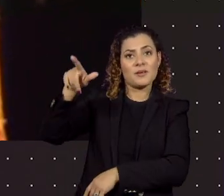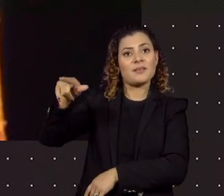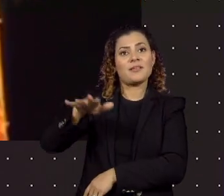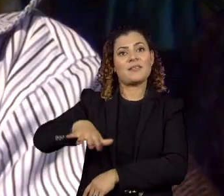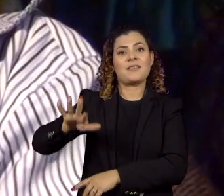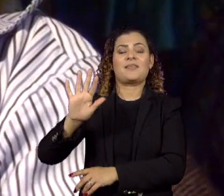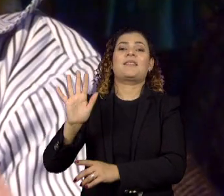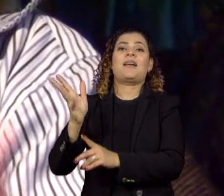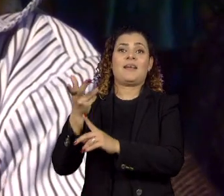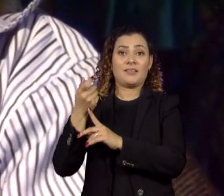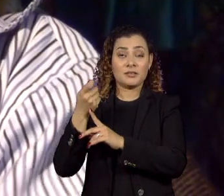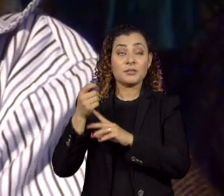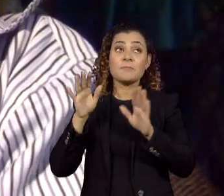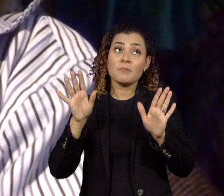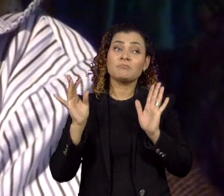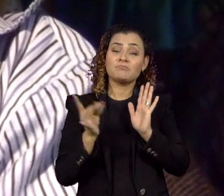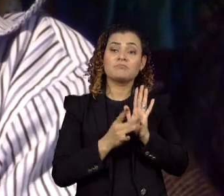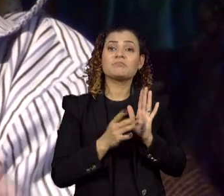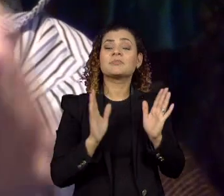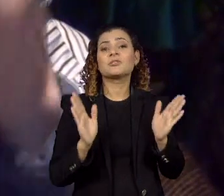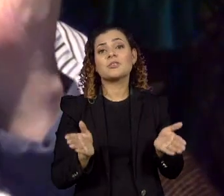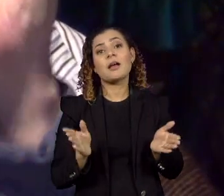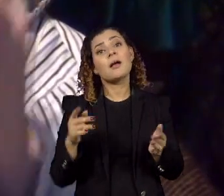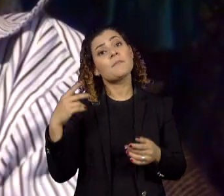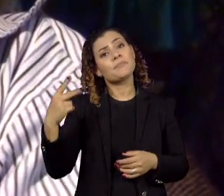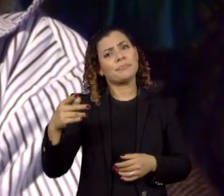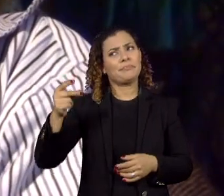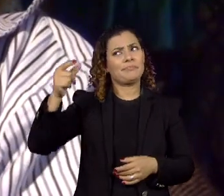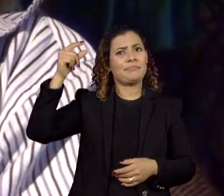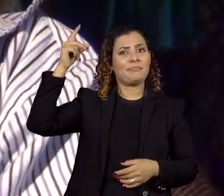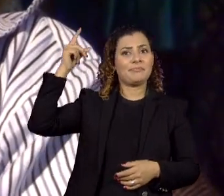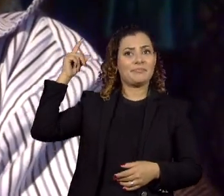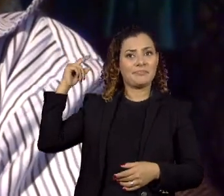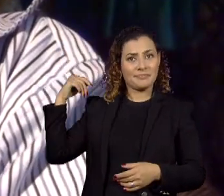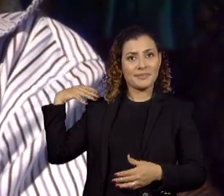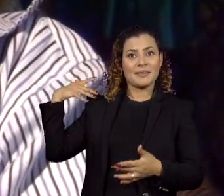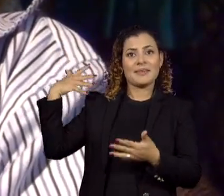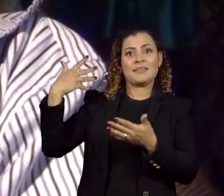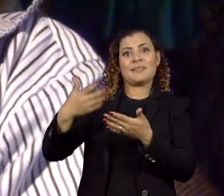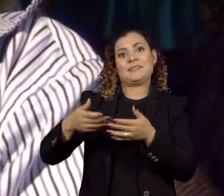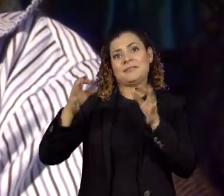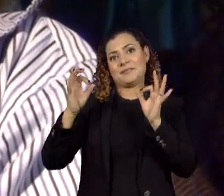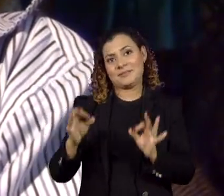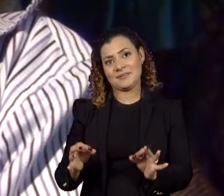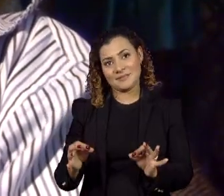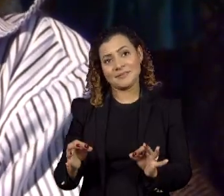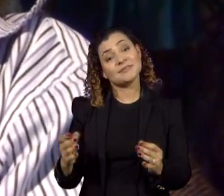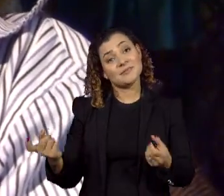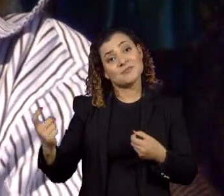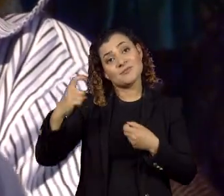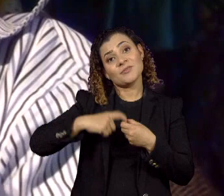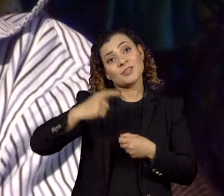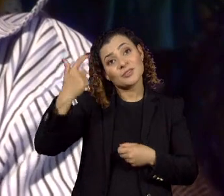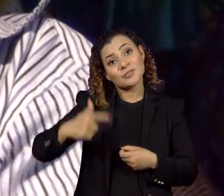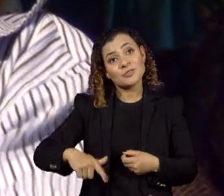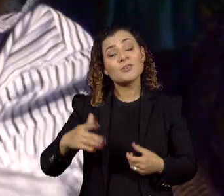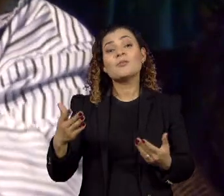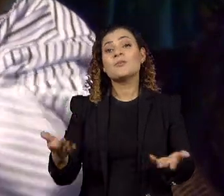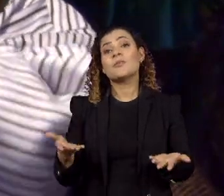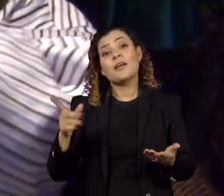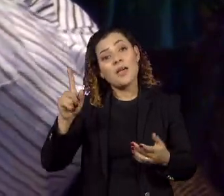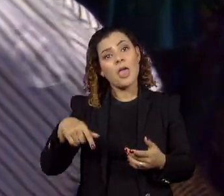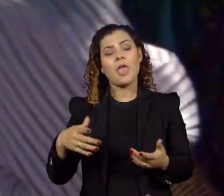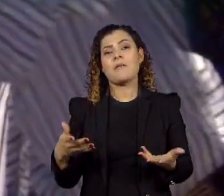Brasil. Que é a história do barquinho, que ainda de tanto em tanto a gente volta a fazer. Que foi uma